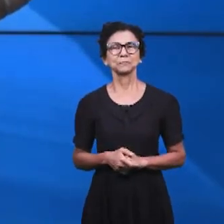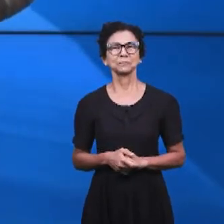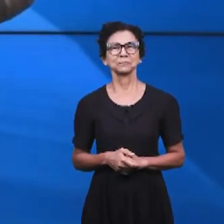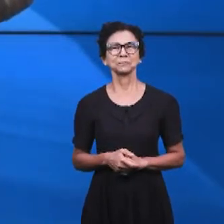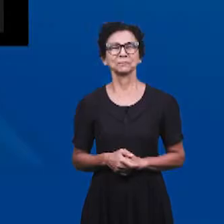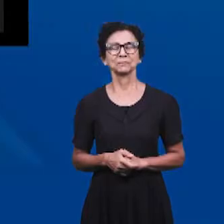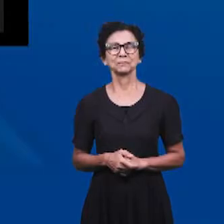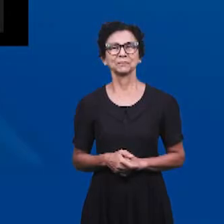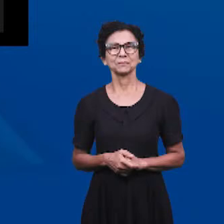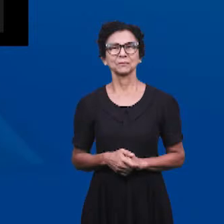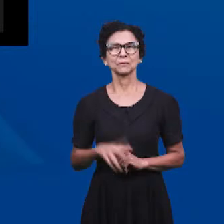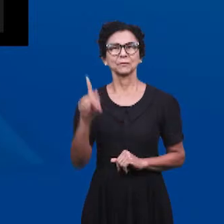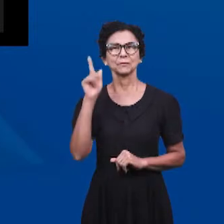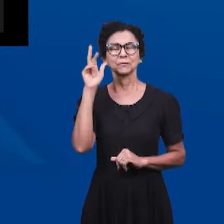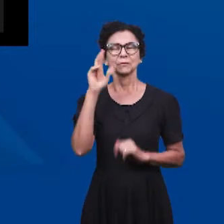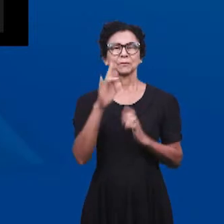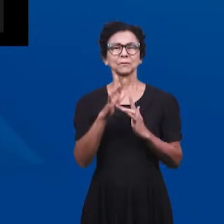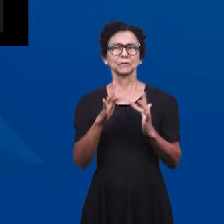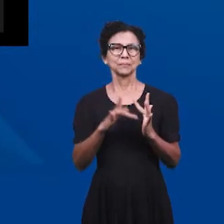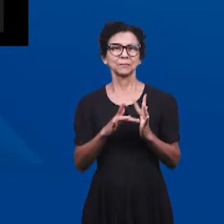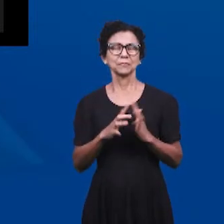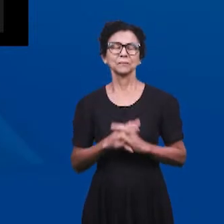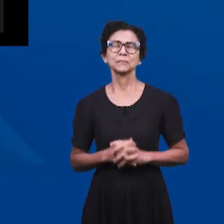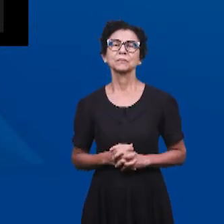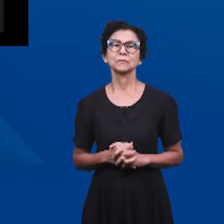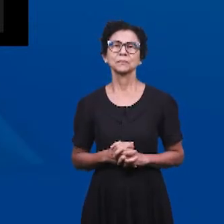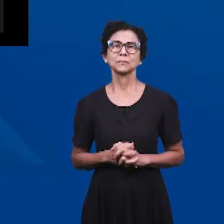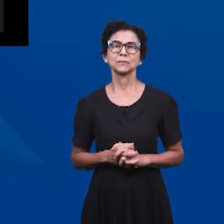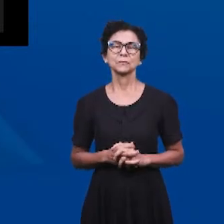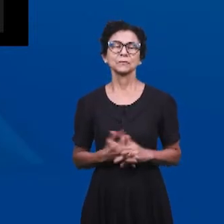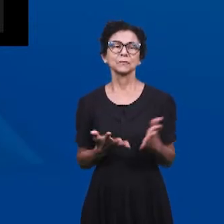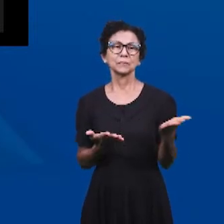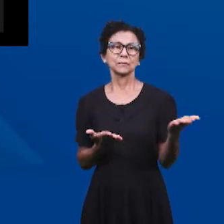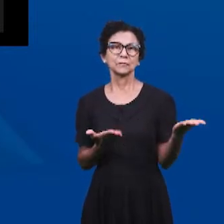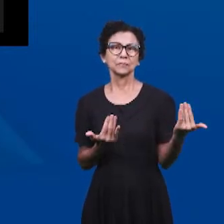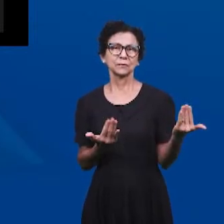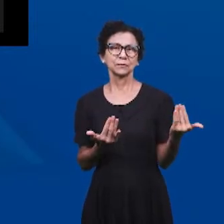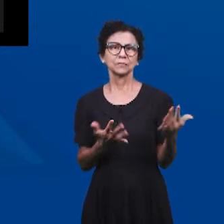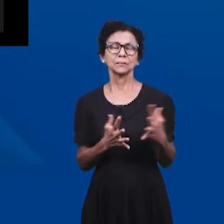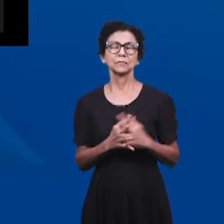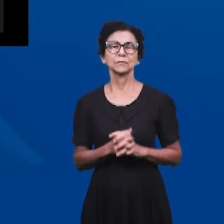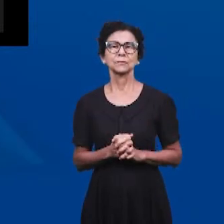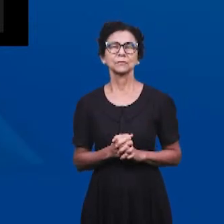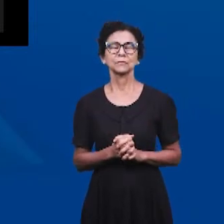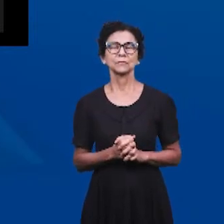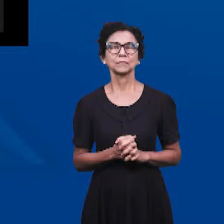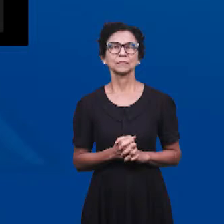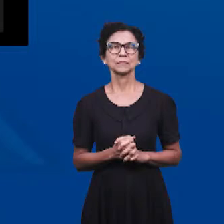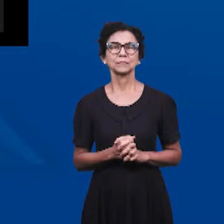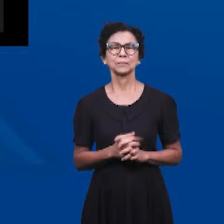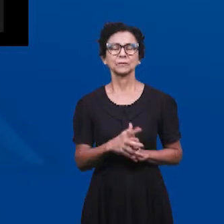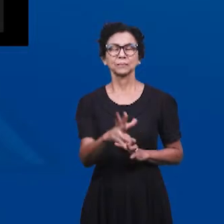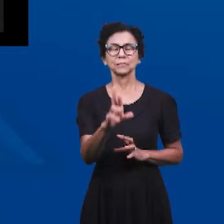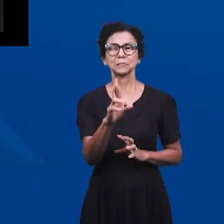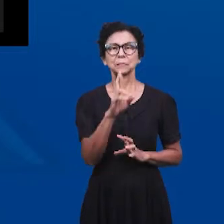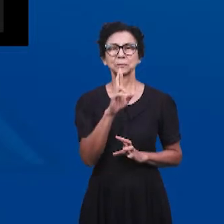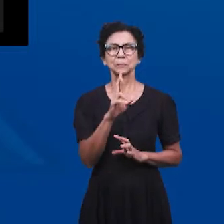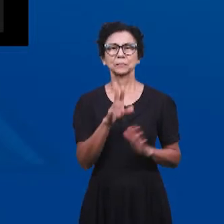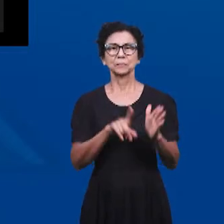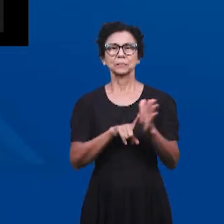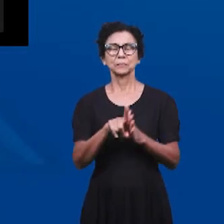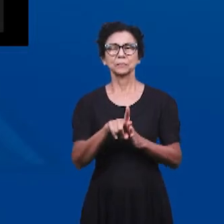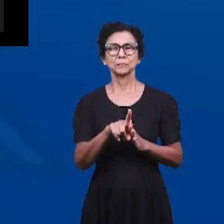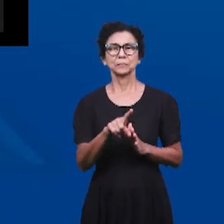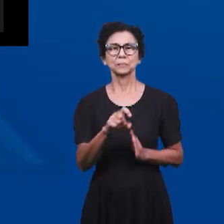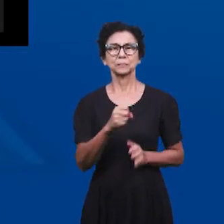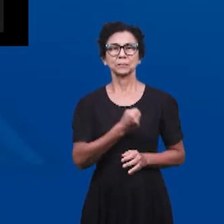nossos irmãos. A paz do Senhor Jesus, irmãos. Os jovens das igrejas de Portugal estarão respondendo a pergunta número 1